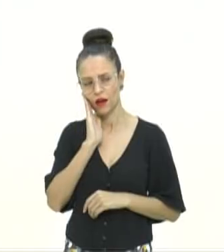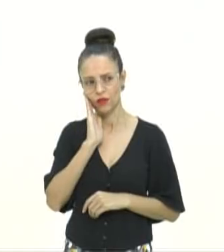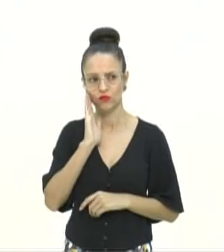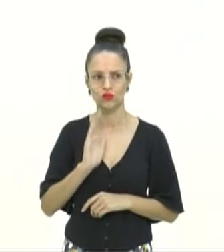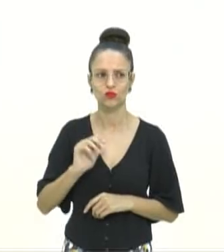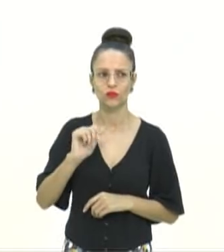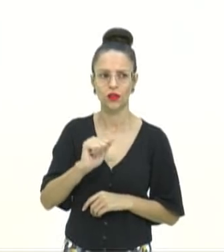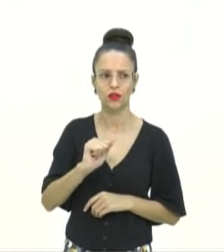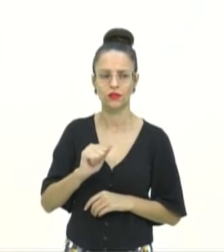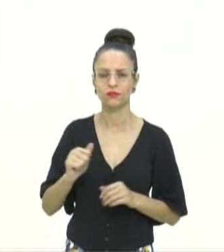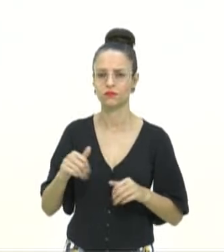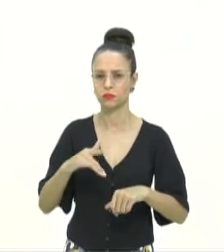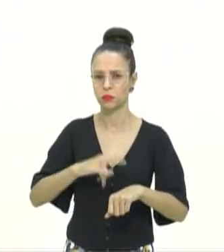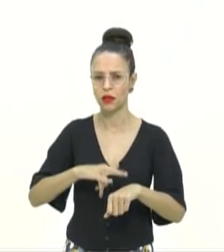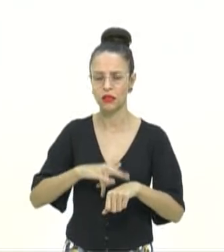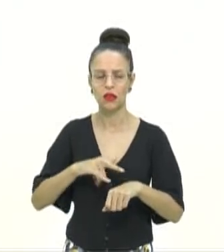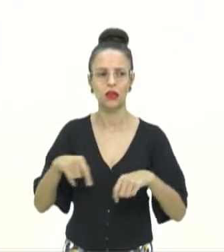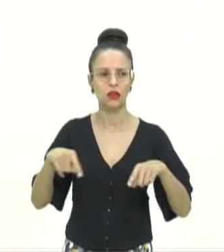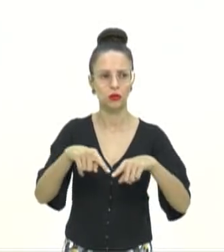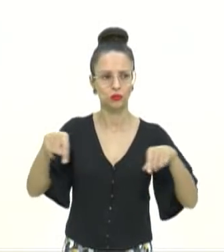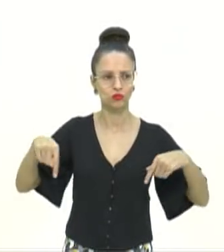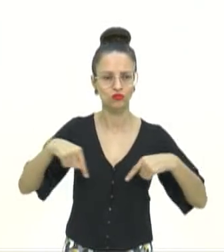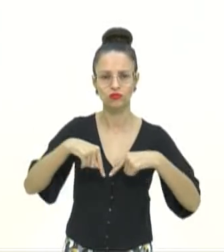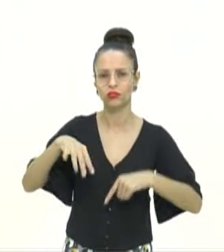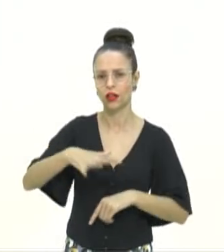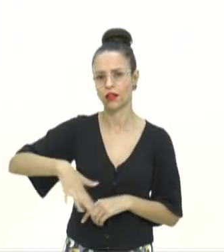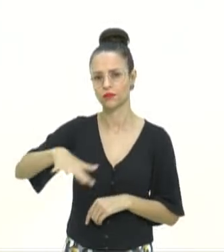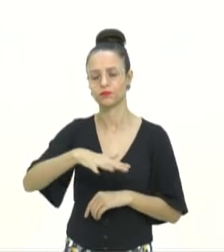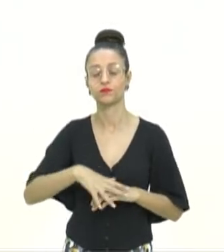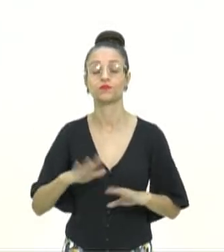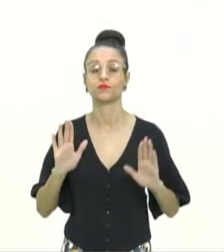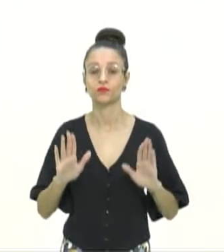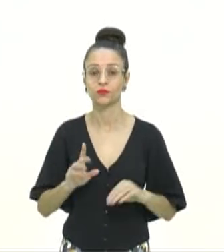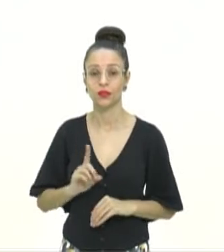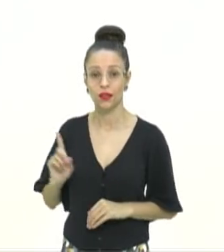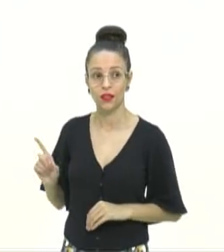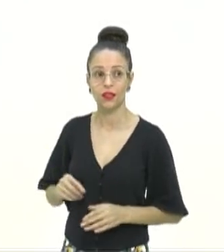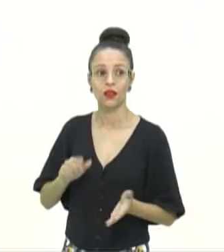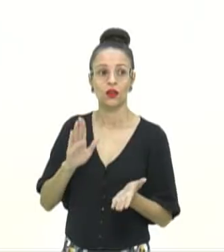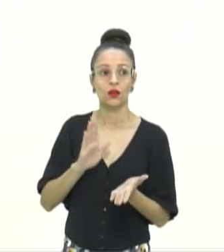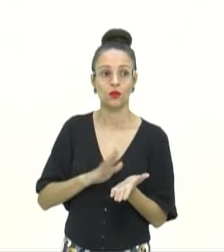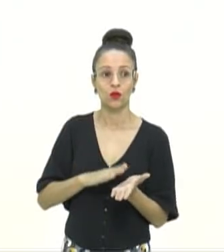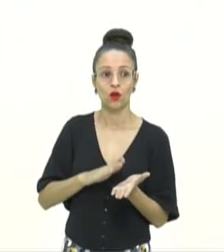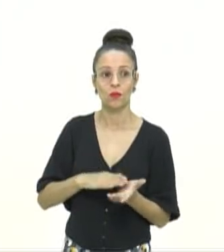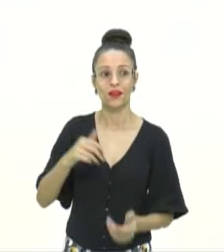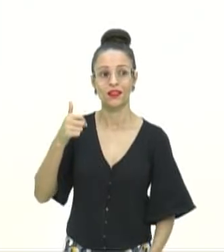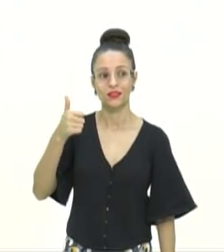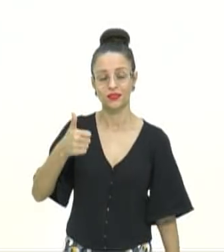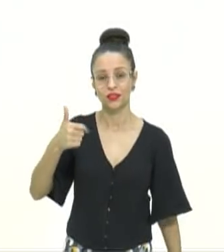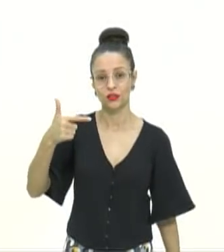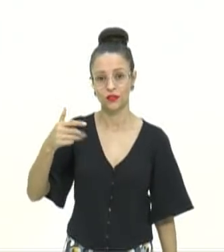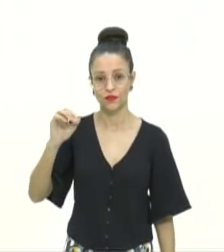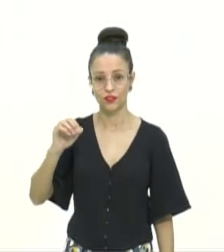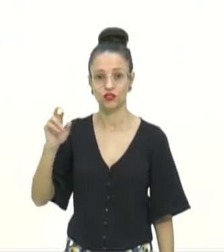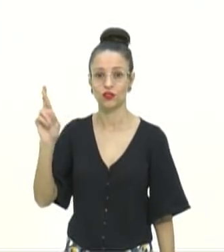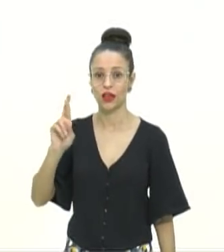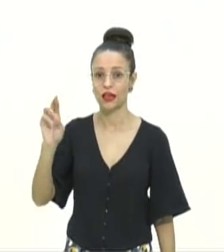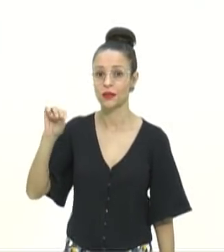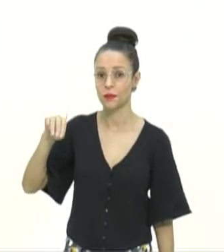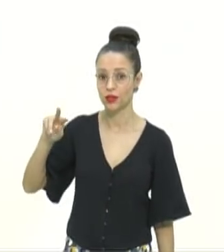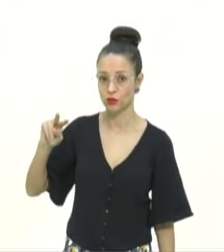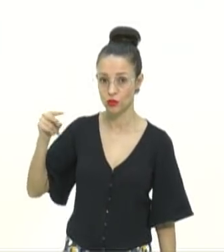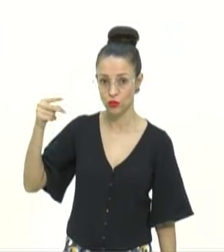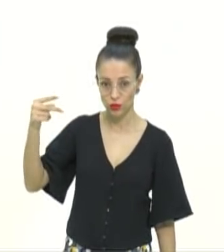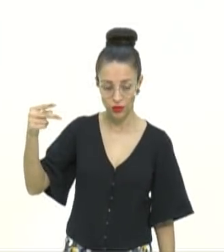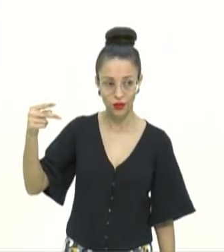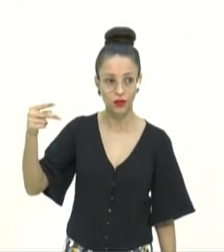uma entradinha aqui e tem um banheiro, ok? Se ele cobra R$120 por metro quadrado de